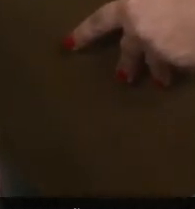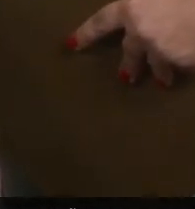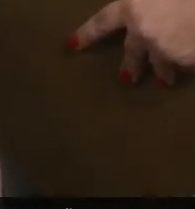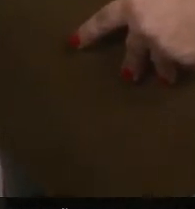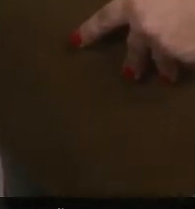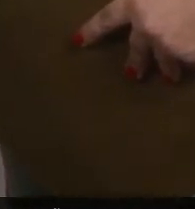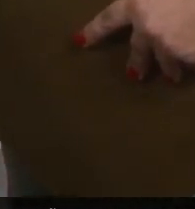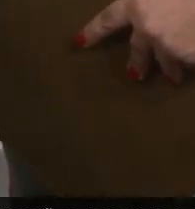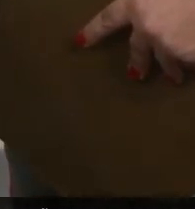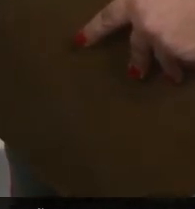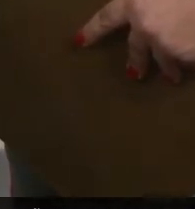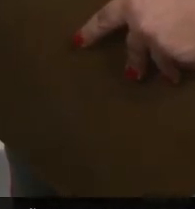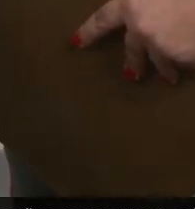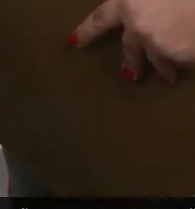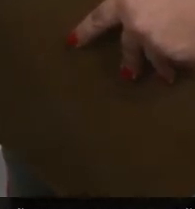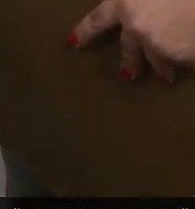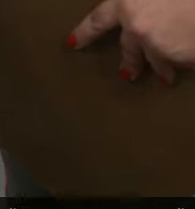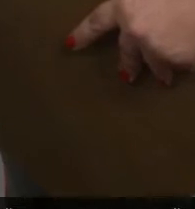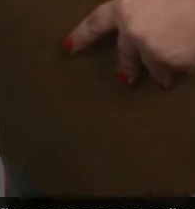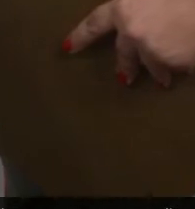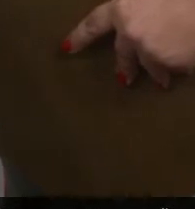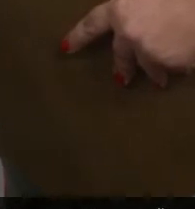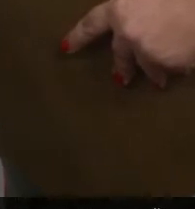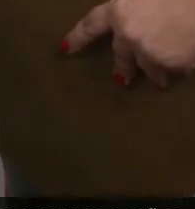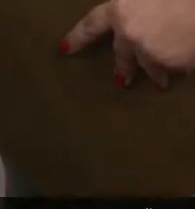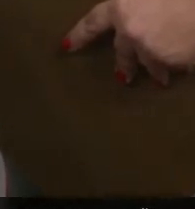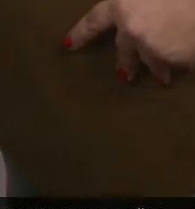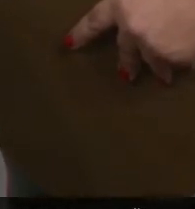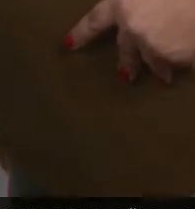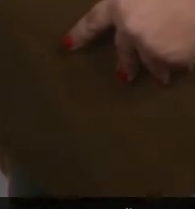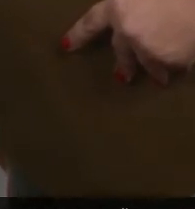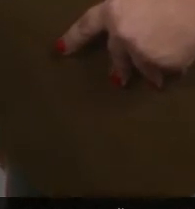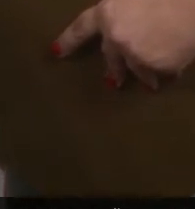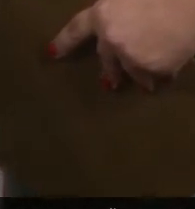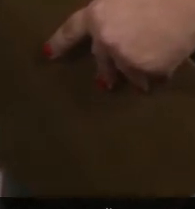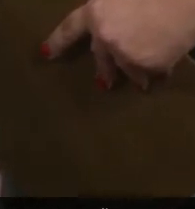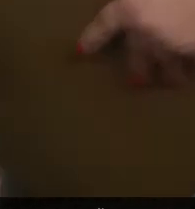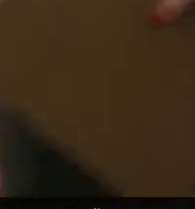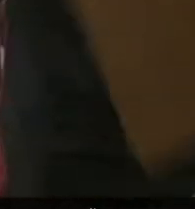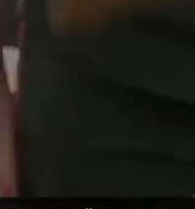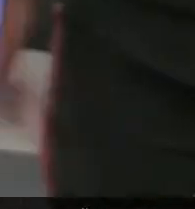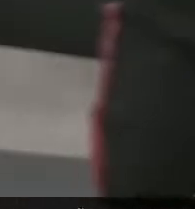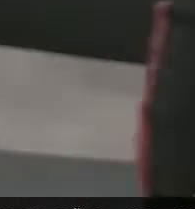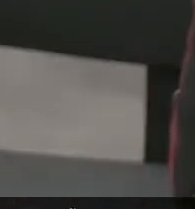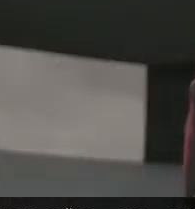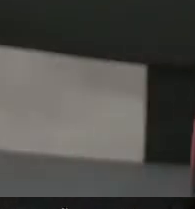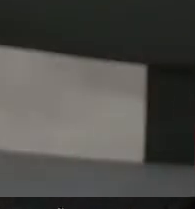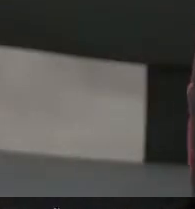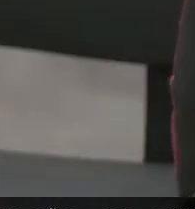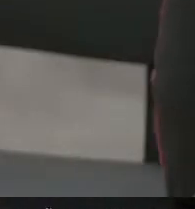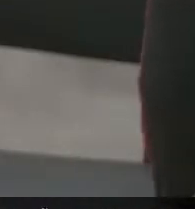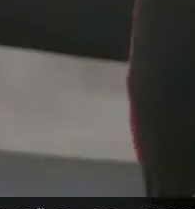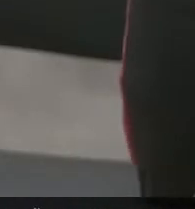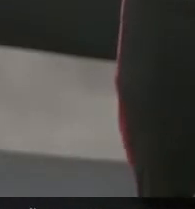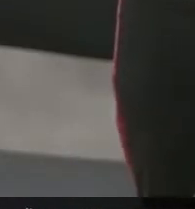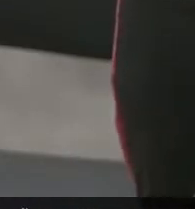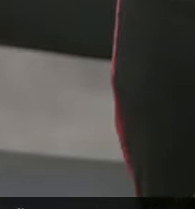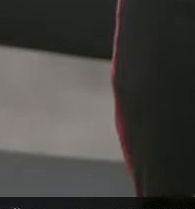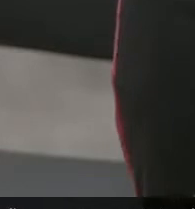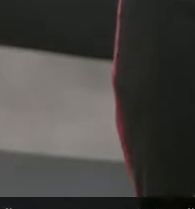Ulysses Gomes Cristiane Silveira Charles Santos e sábios Souza Cruz